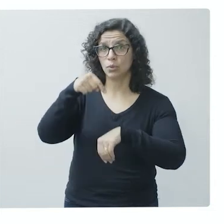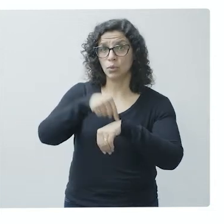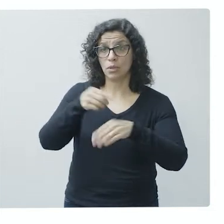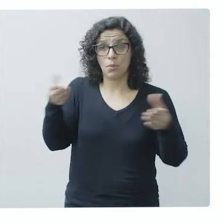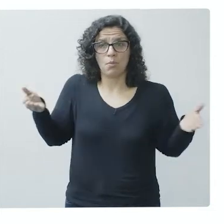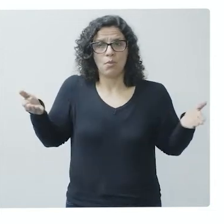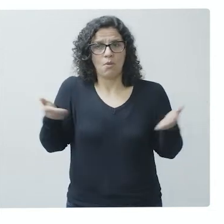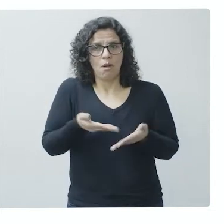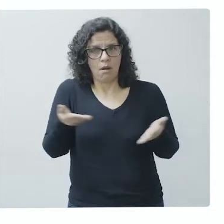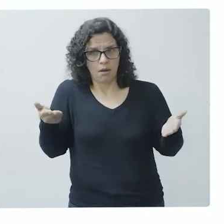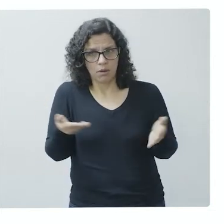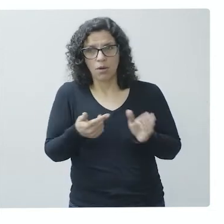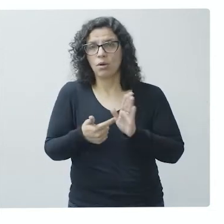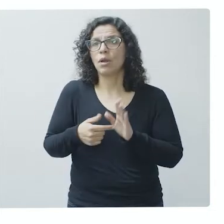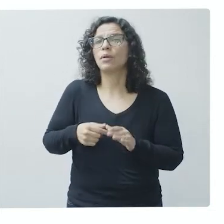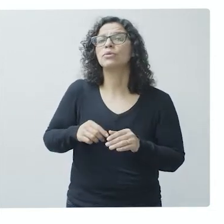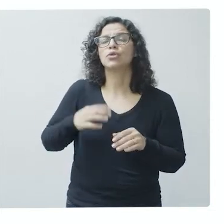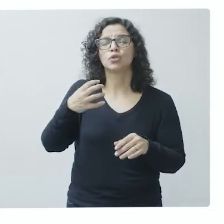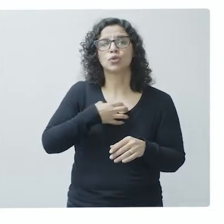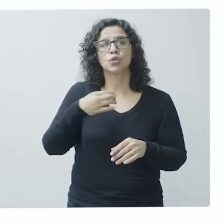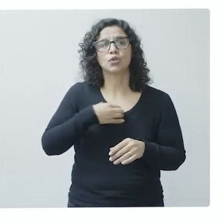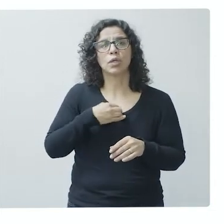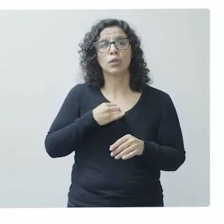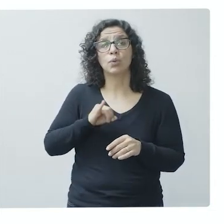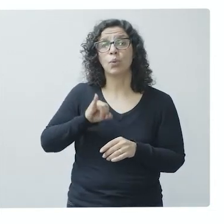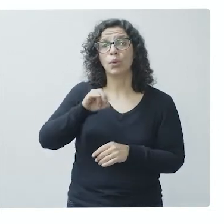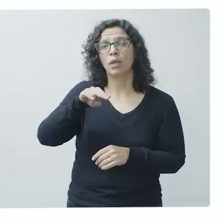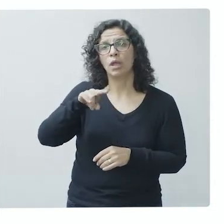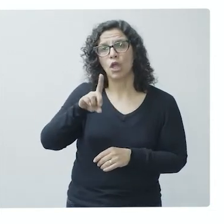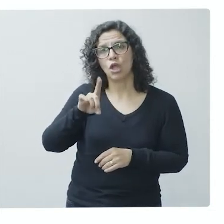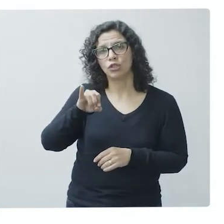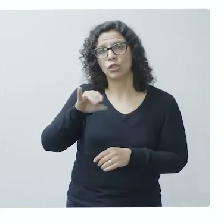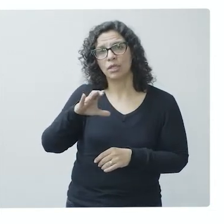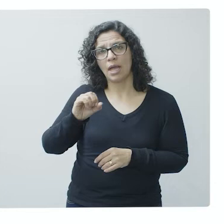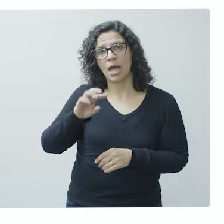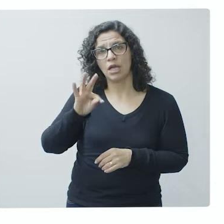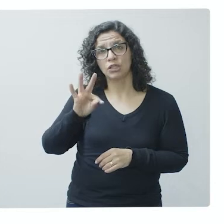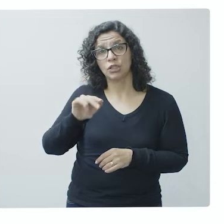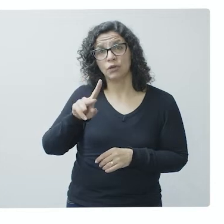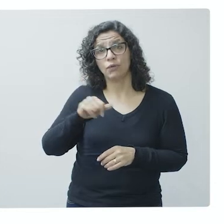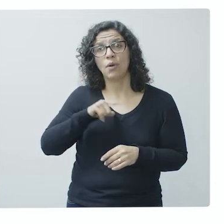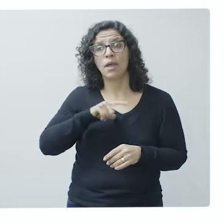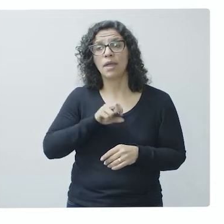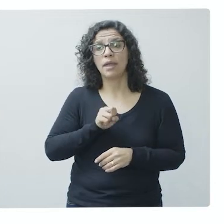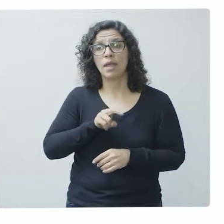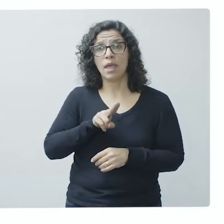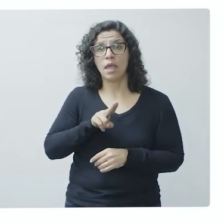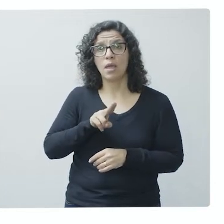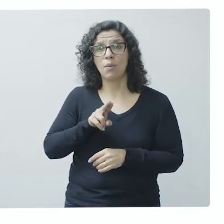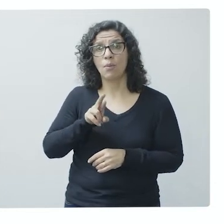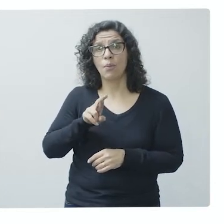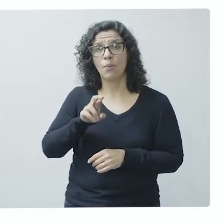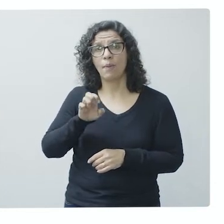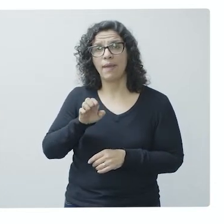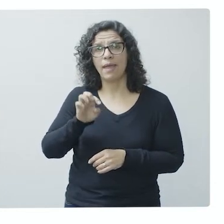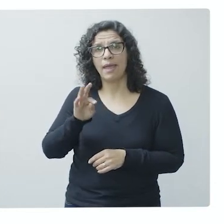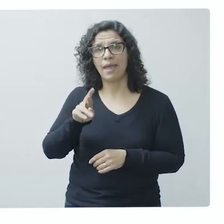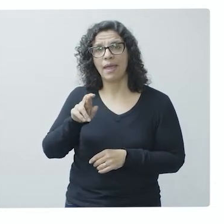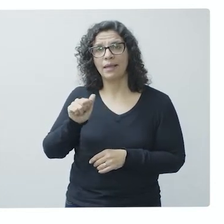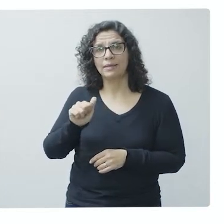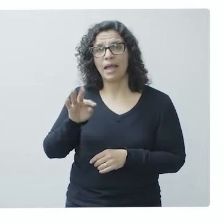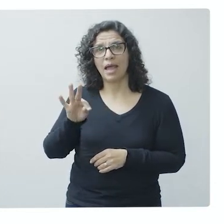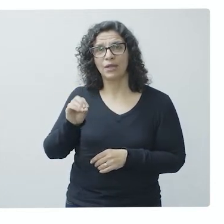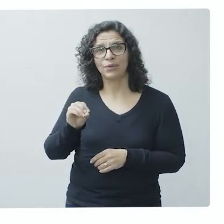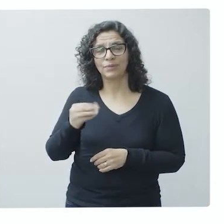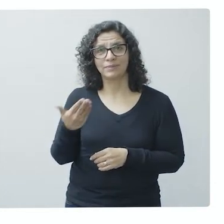tempo presente, do modo indicativo, é conjugado como eu retrato.